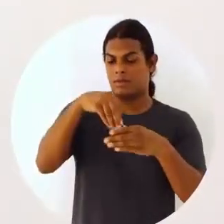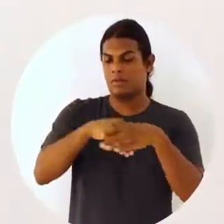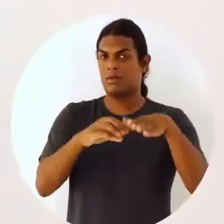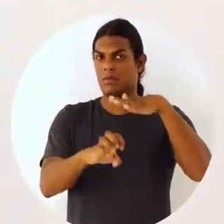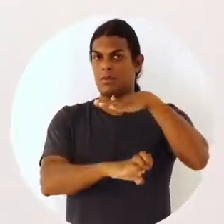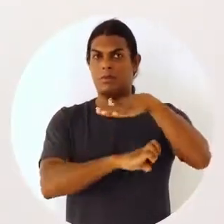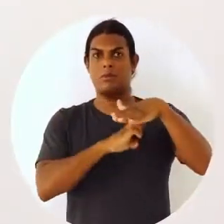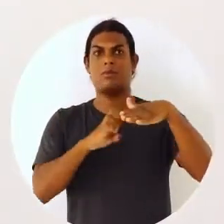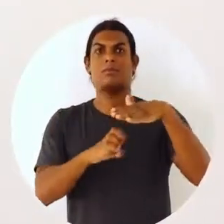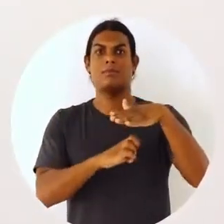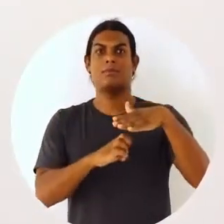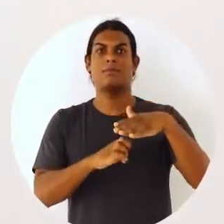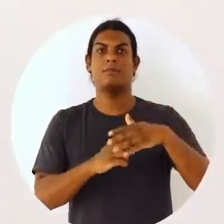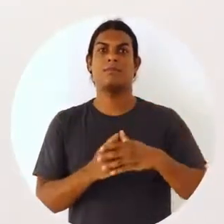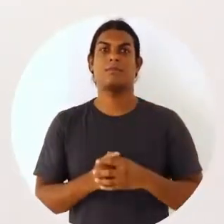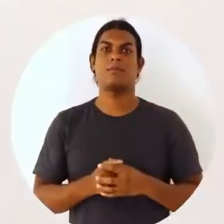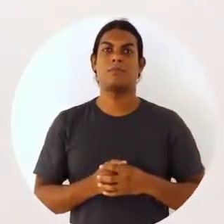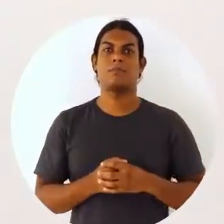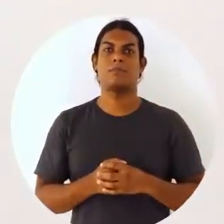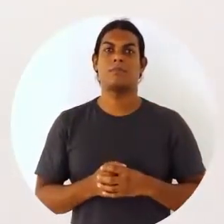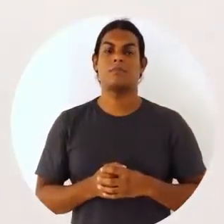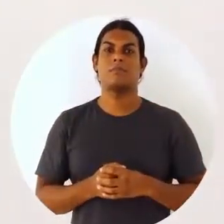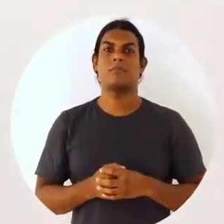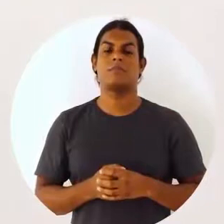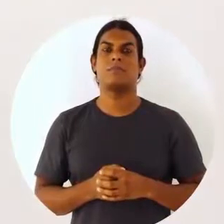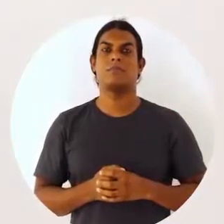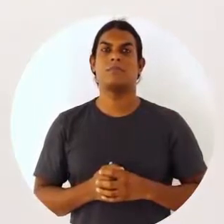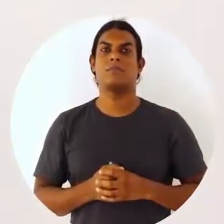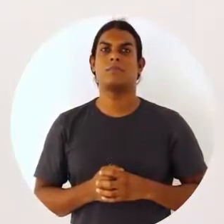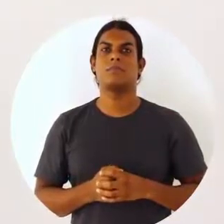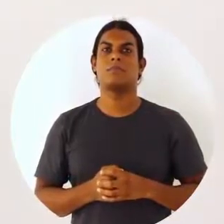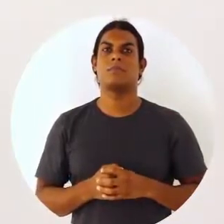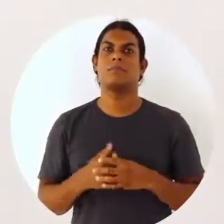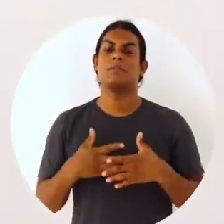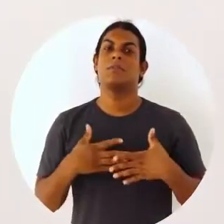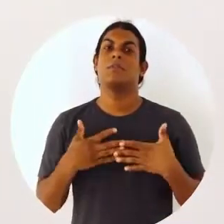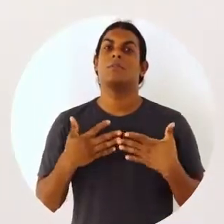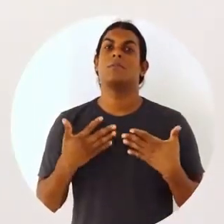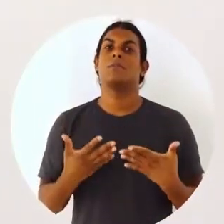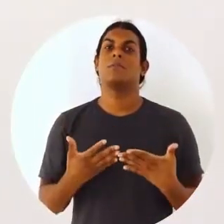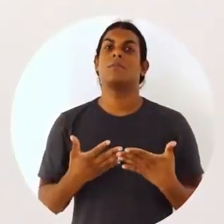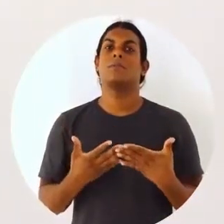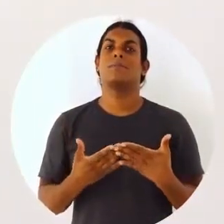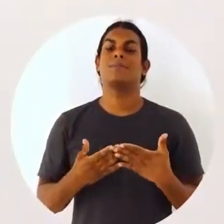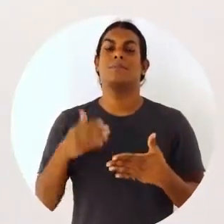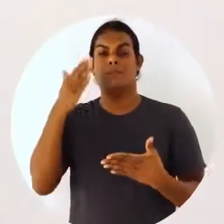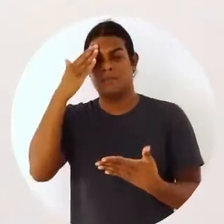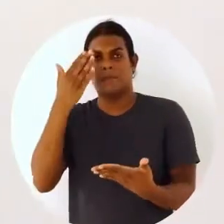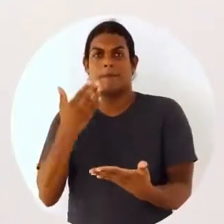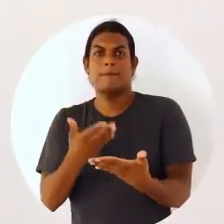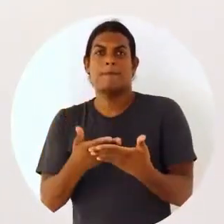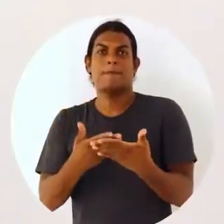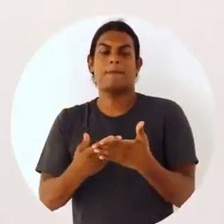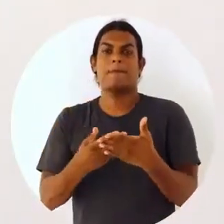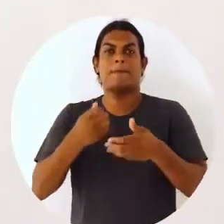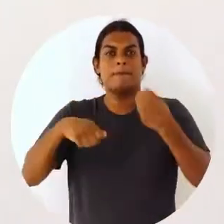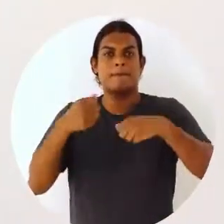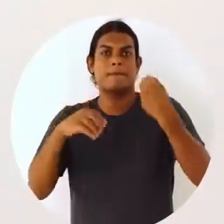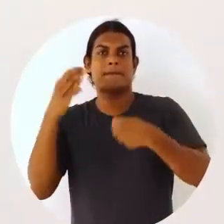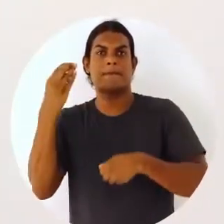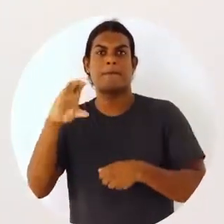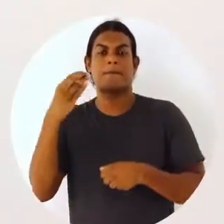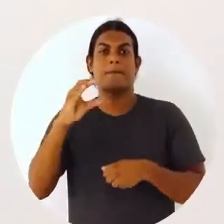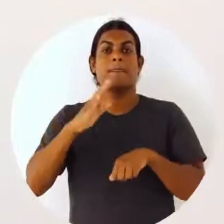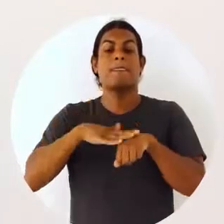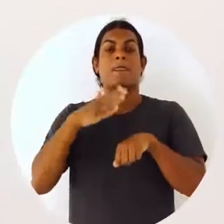era simplesmente ignorado e ele era usado só como força de trabalho. Então, acreditar na administração científica é que quanto mais